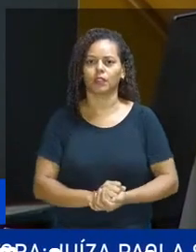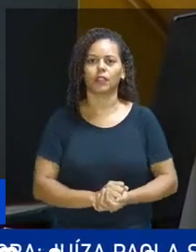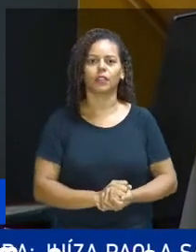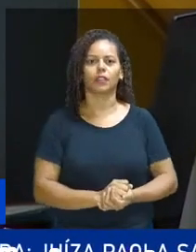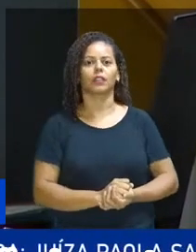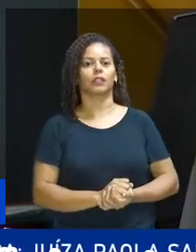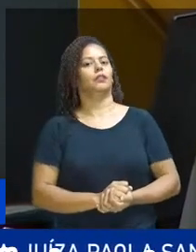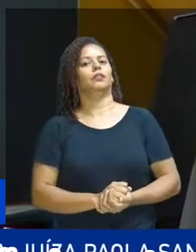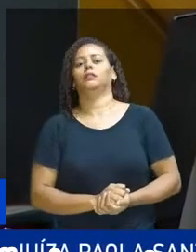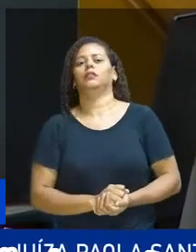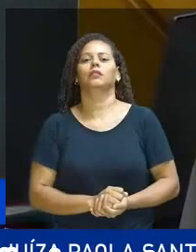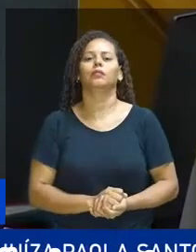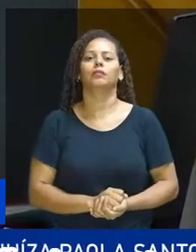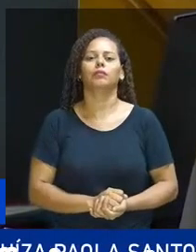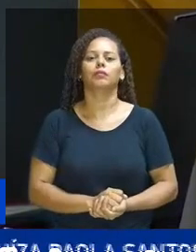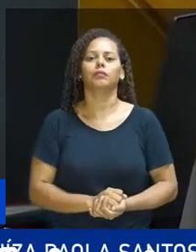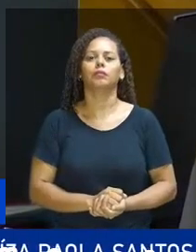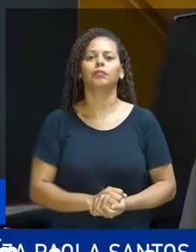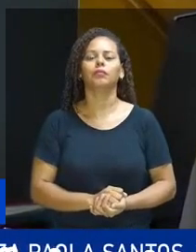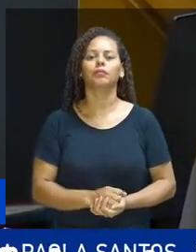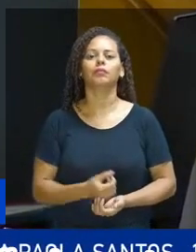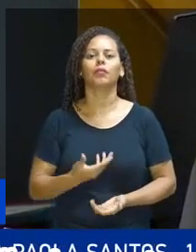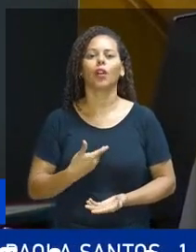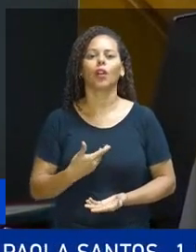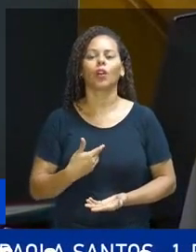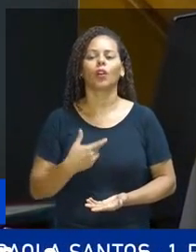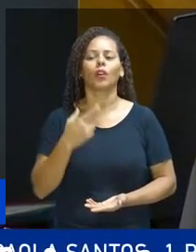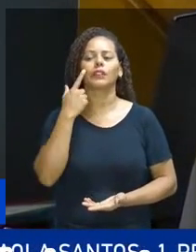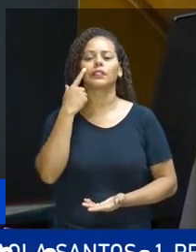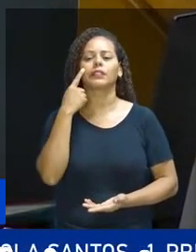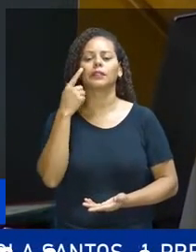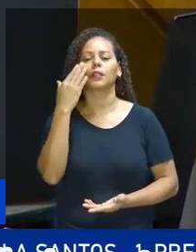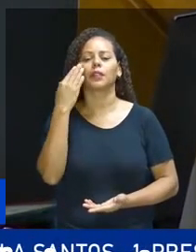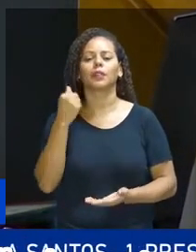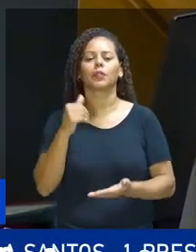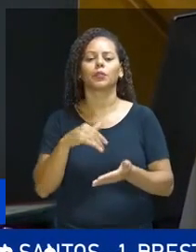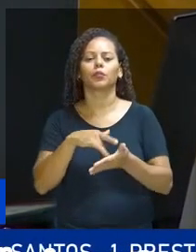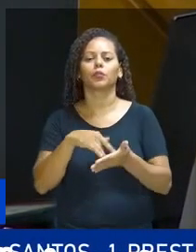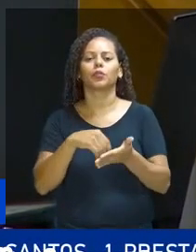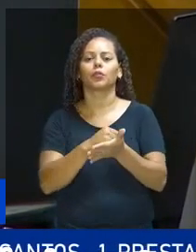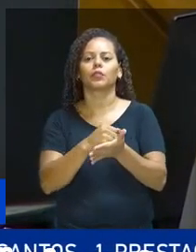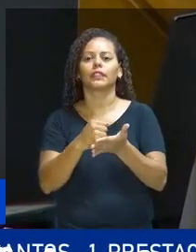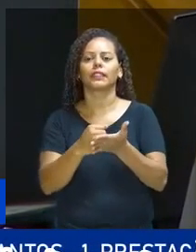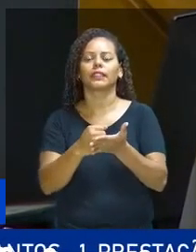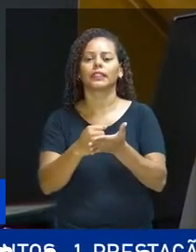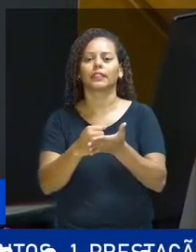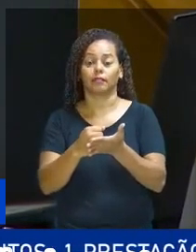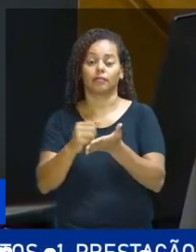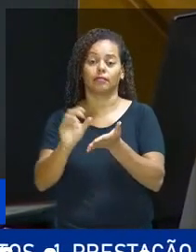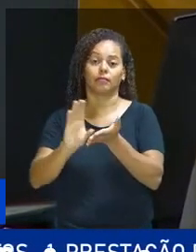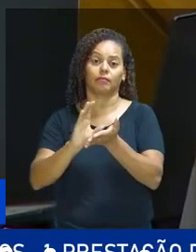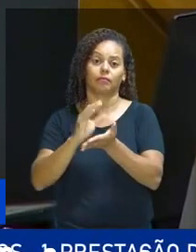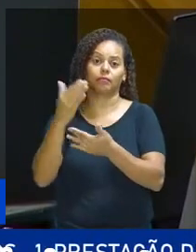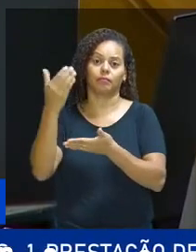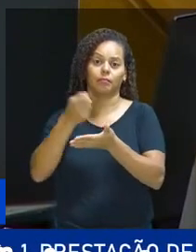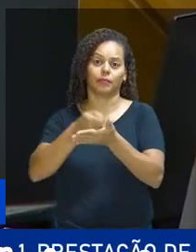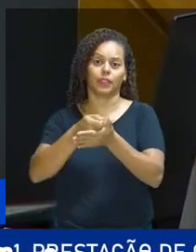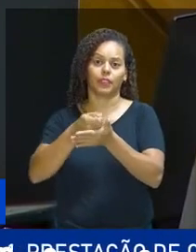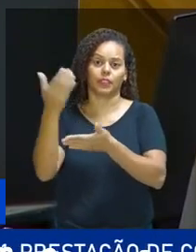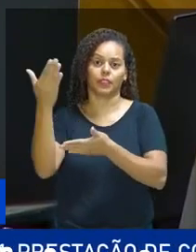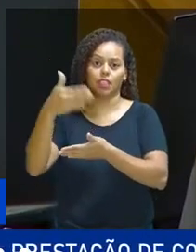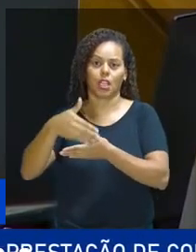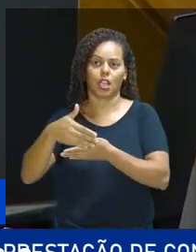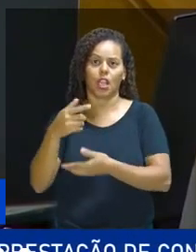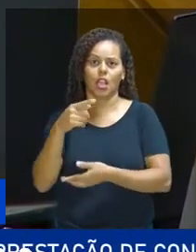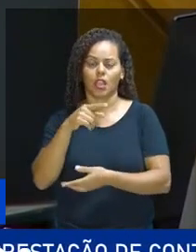CEP, este emitiu parecer pela aprovação das contas. O Ministério Público Eleitoral se manifestou pela desaprovação das